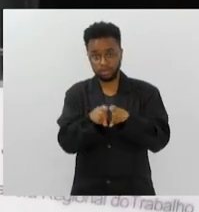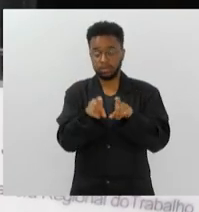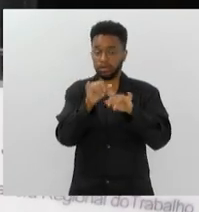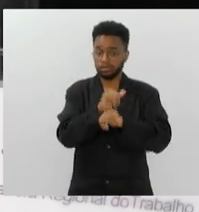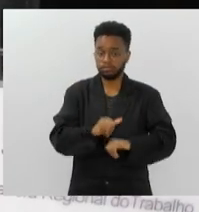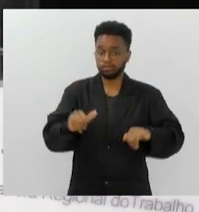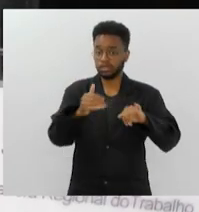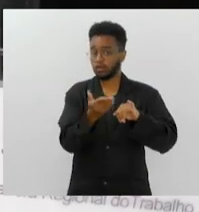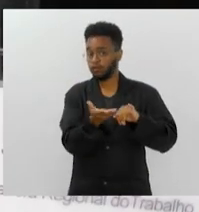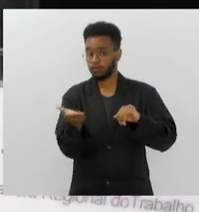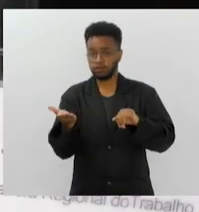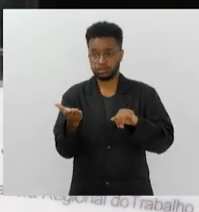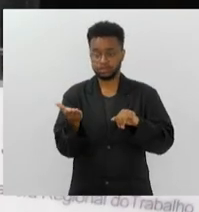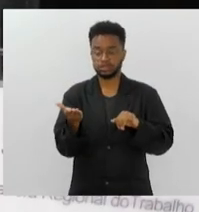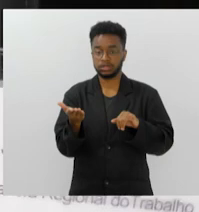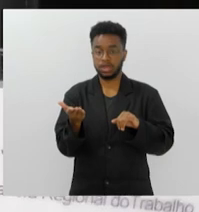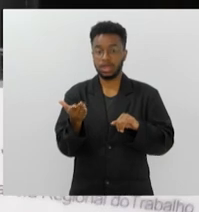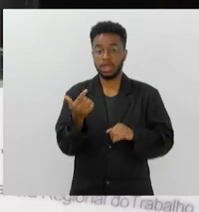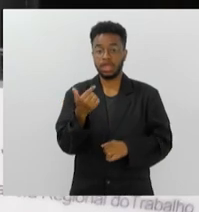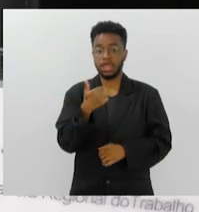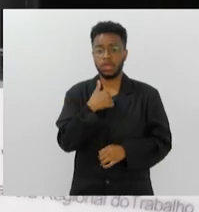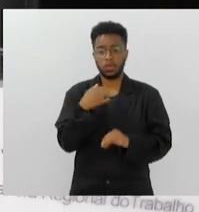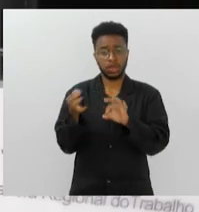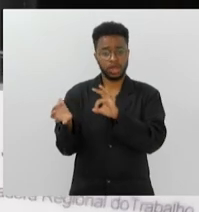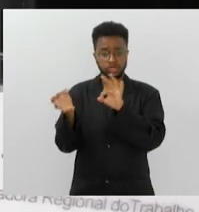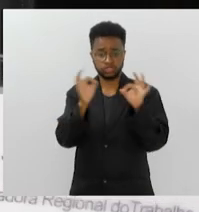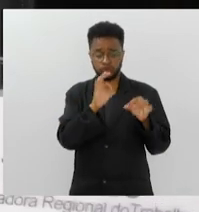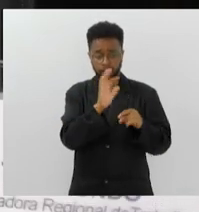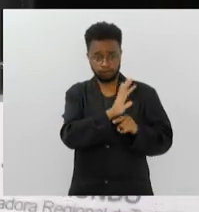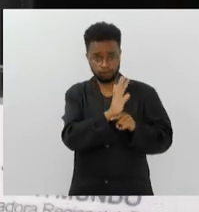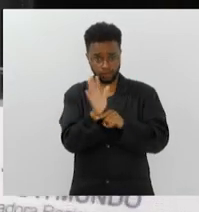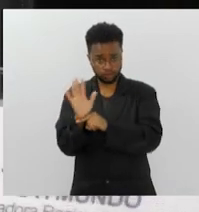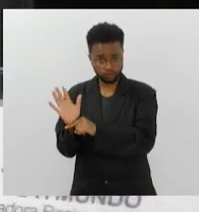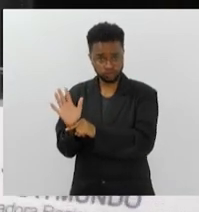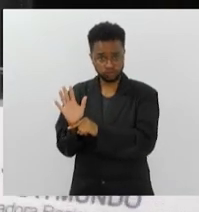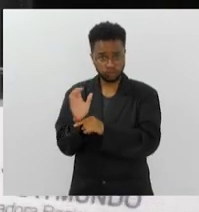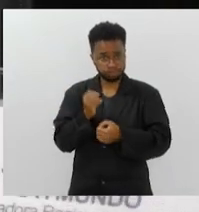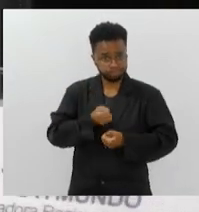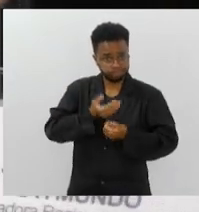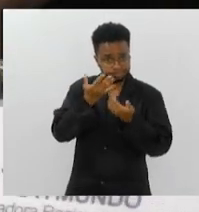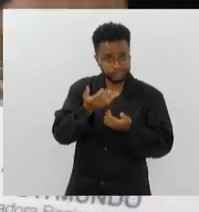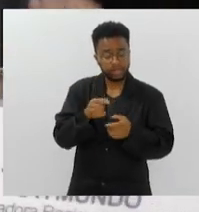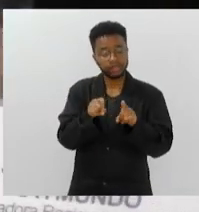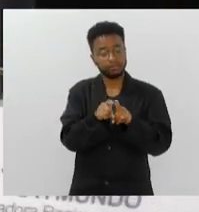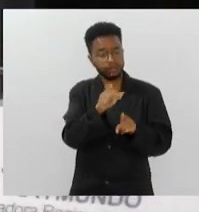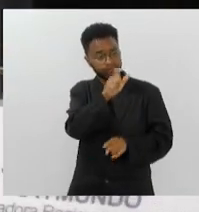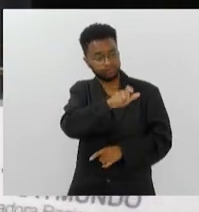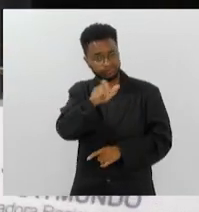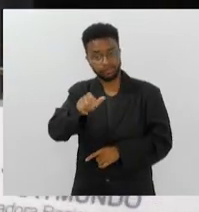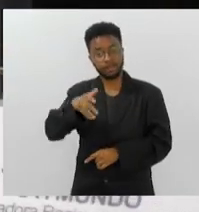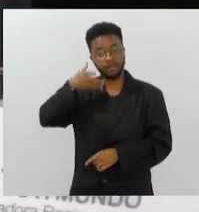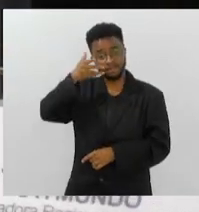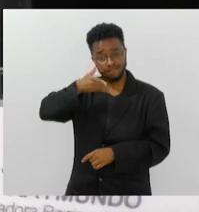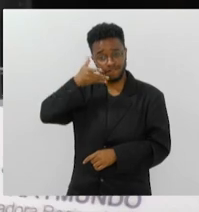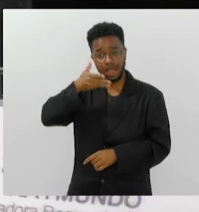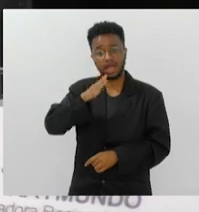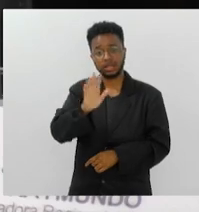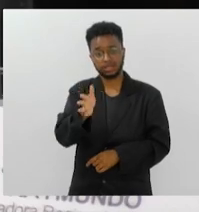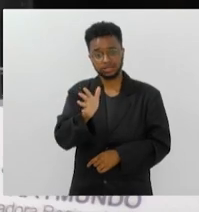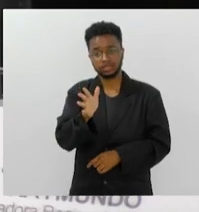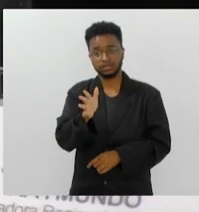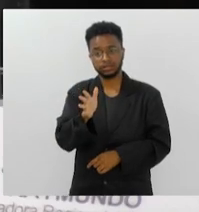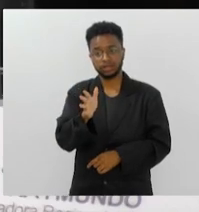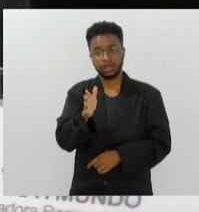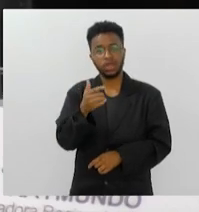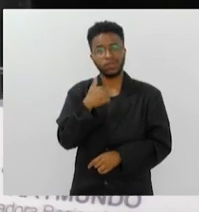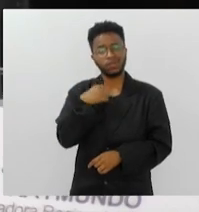vocês que o que eu assisti de depoimento nos vídeos, deputado, e as falas já aqui que me antecederam, fez